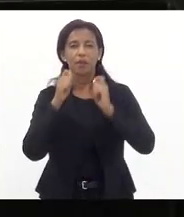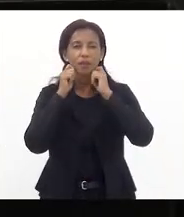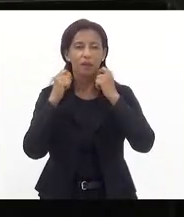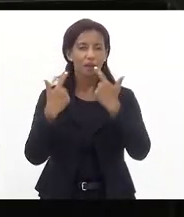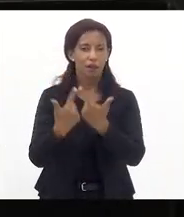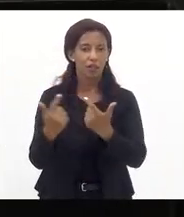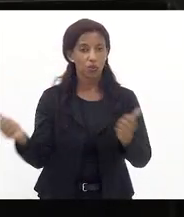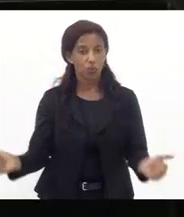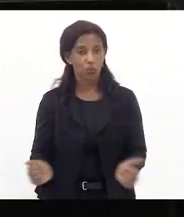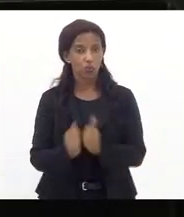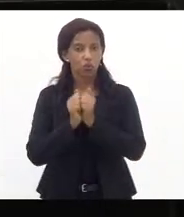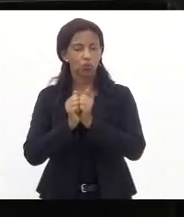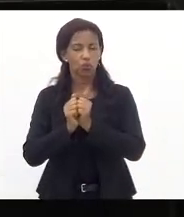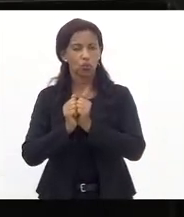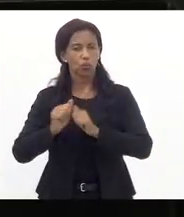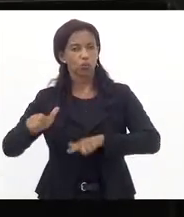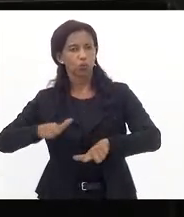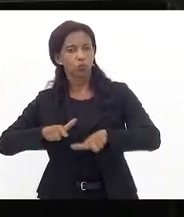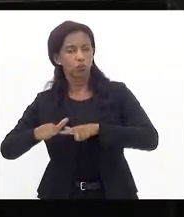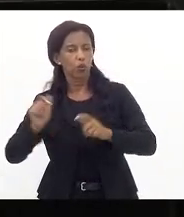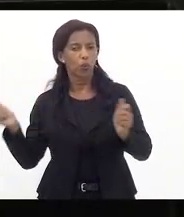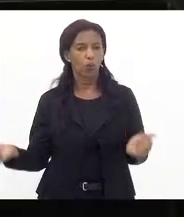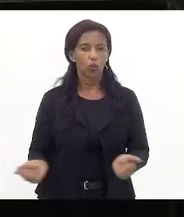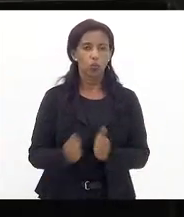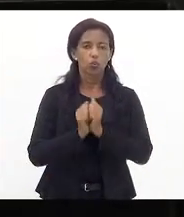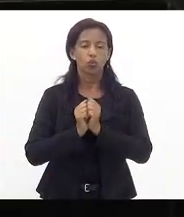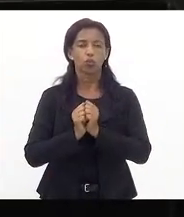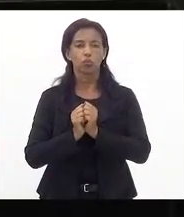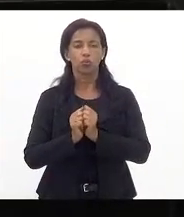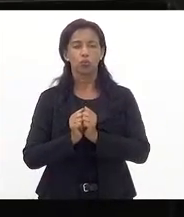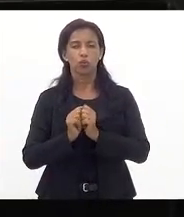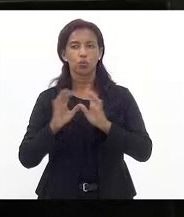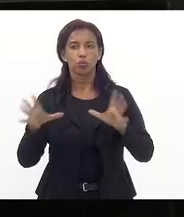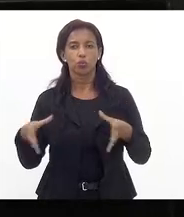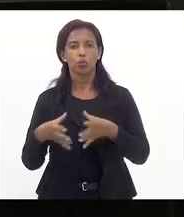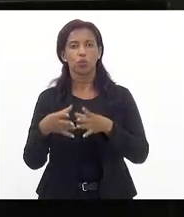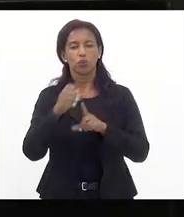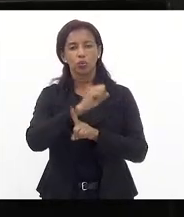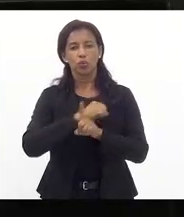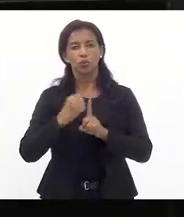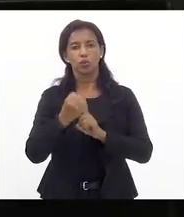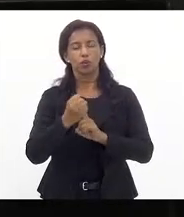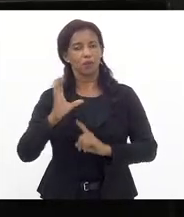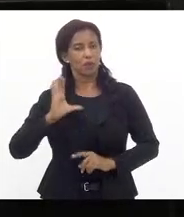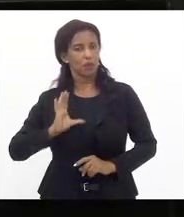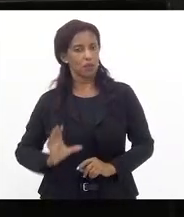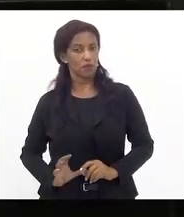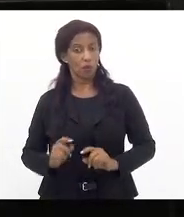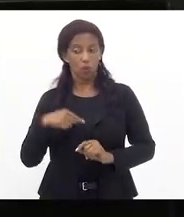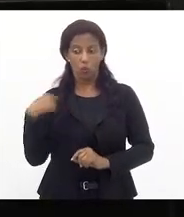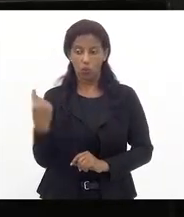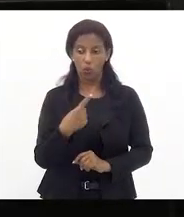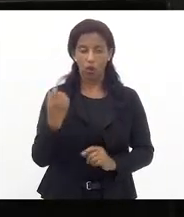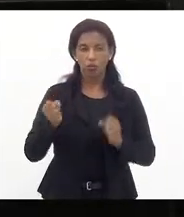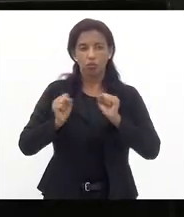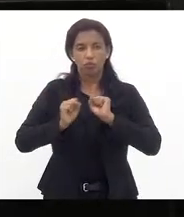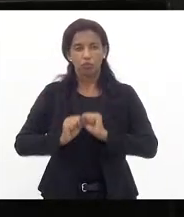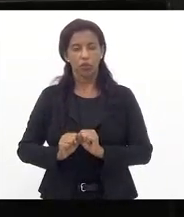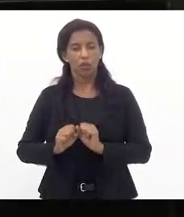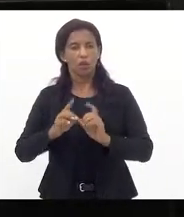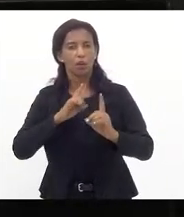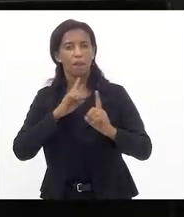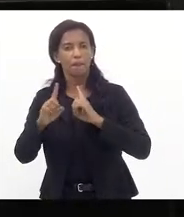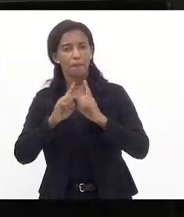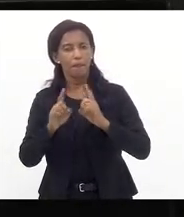casa, junto com os servidores, junto com a sociedade civil, nós pudéssemos